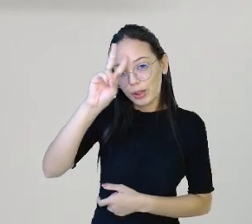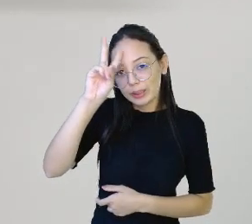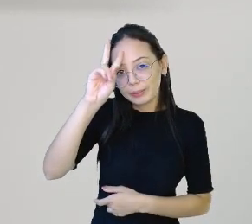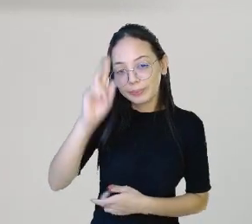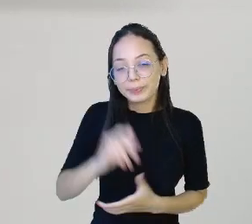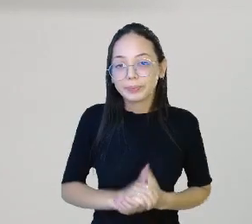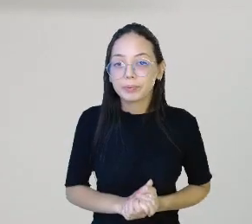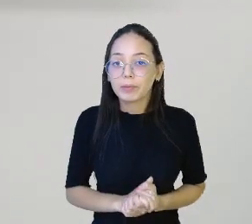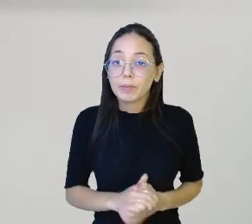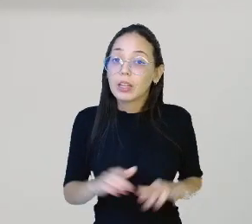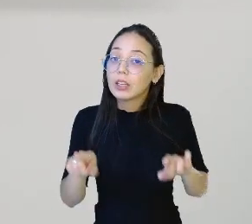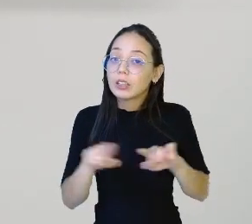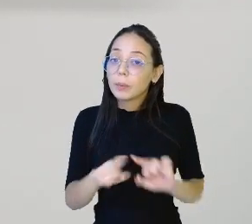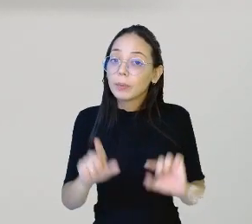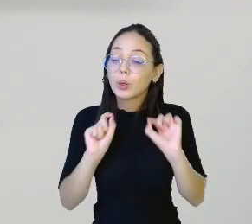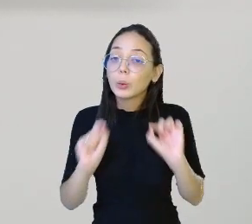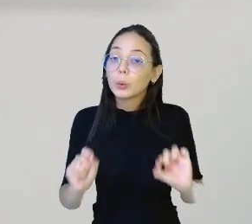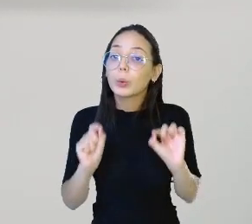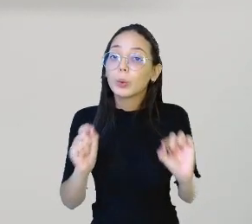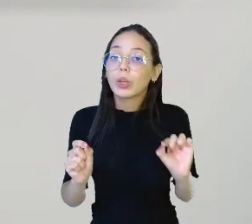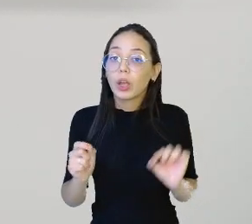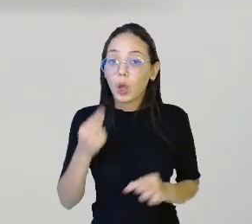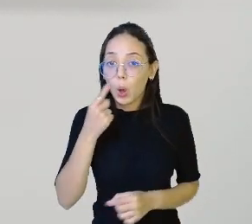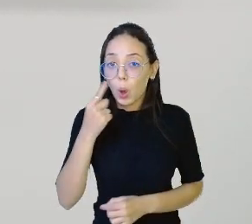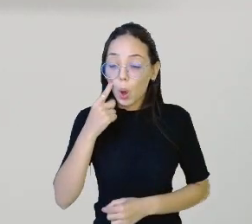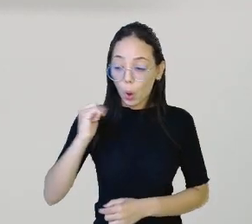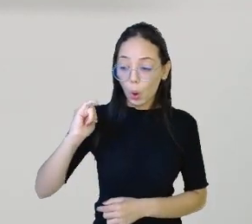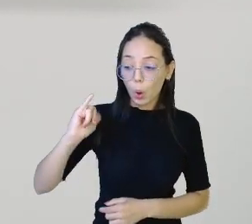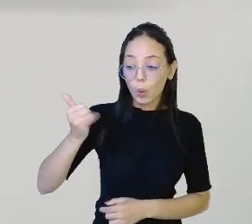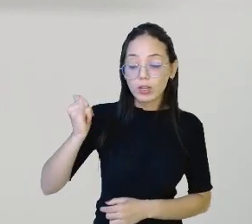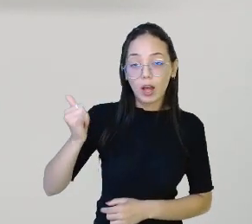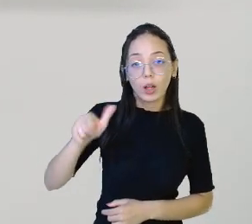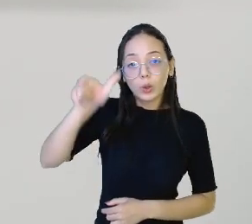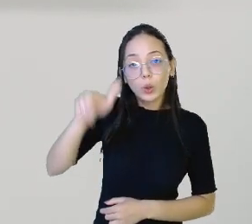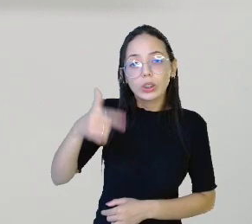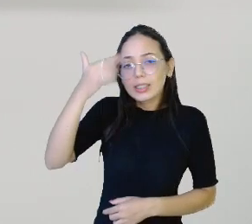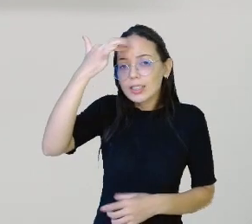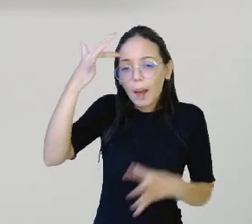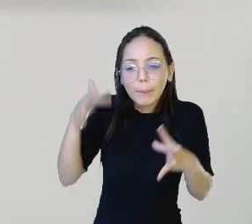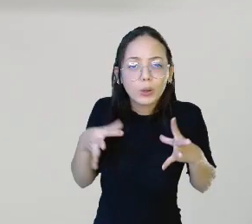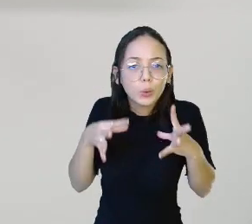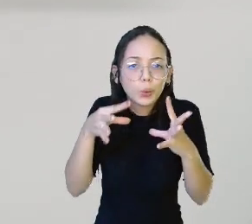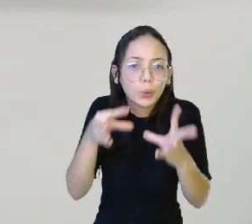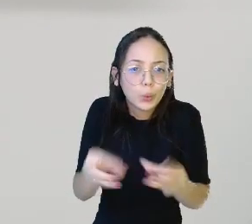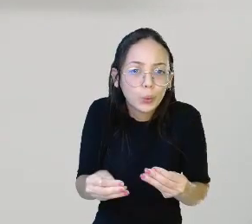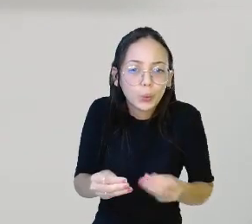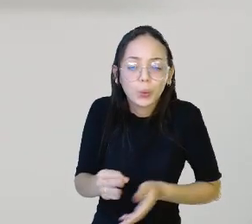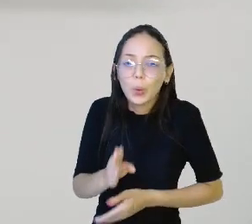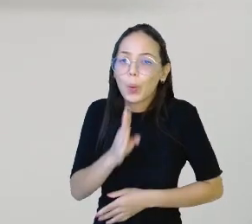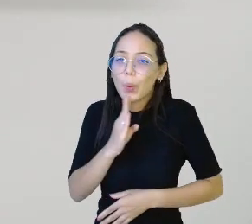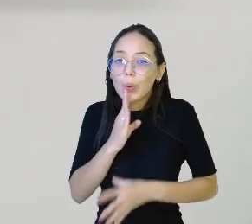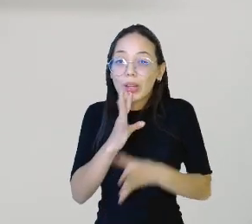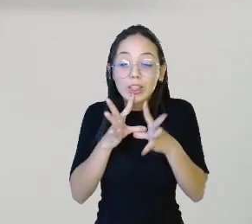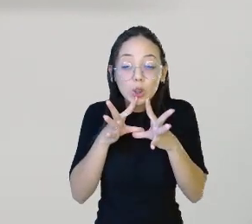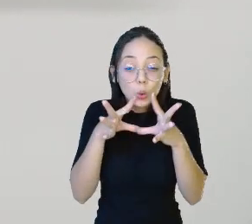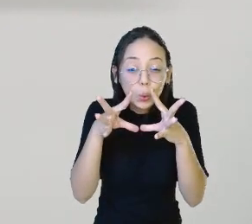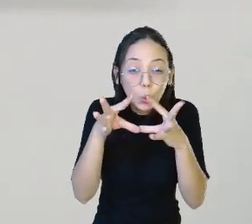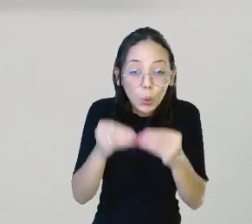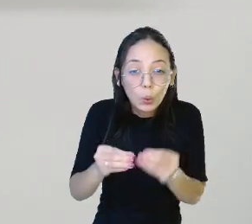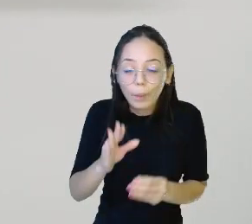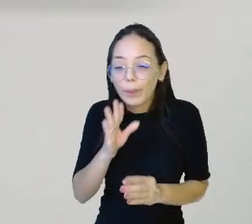tem também o narrador onisciente, que é aquele que conhece a história e todas